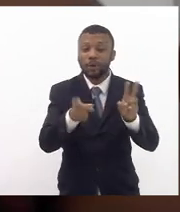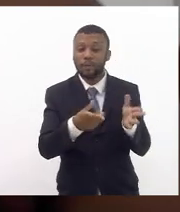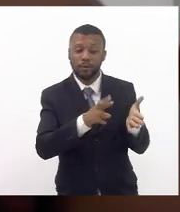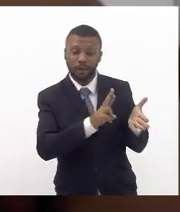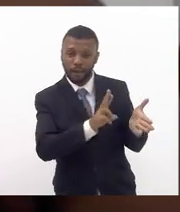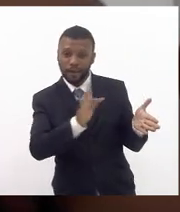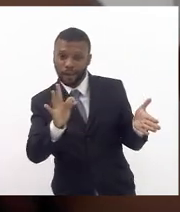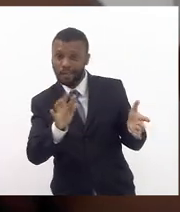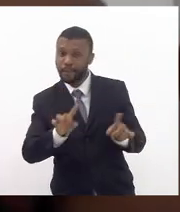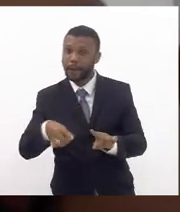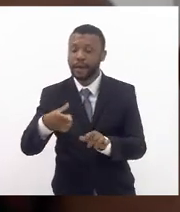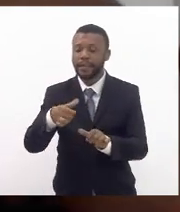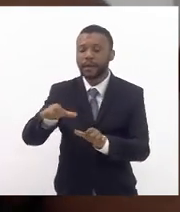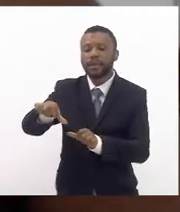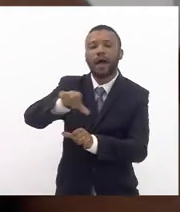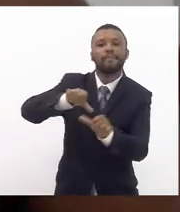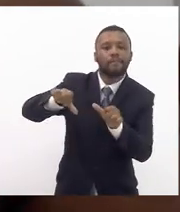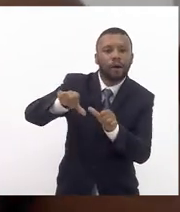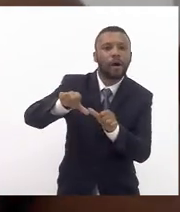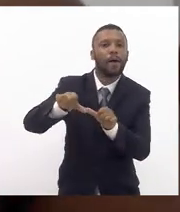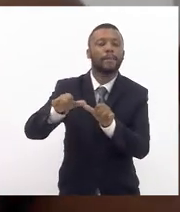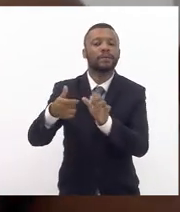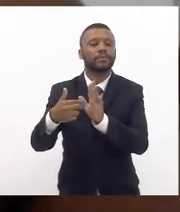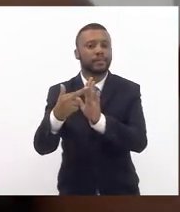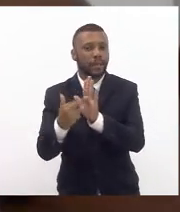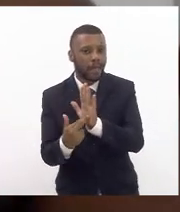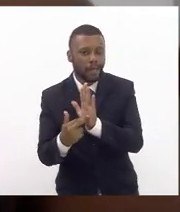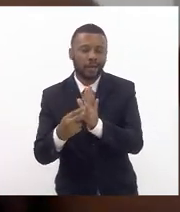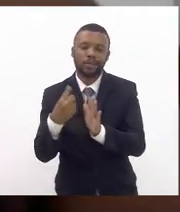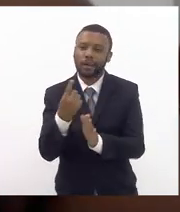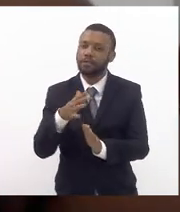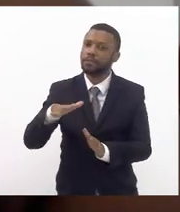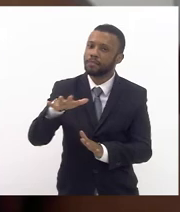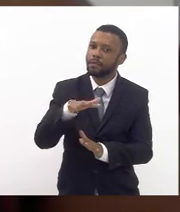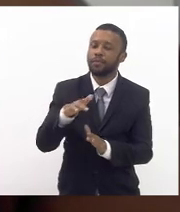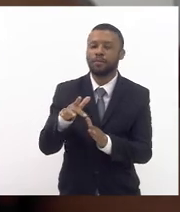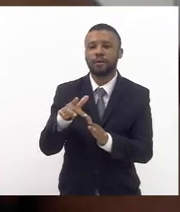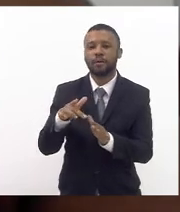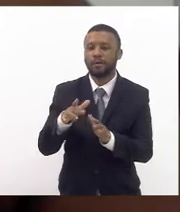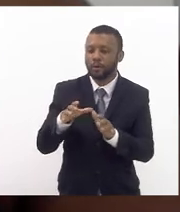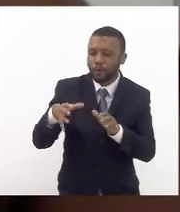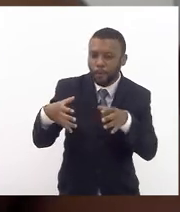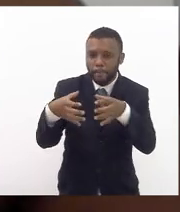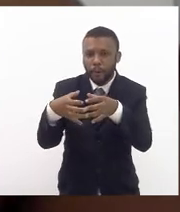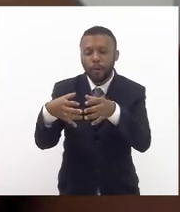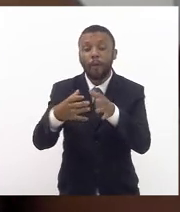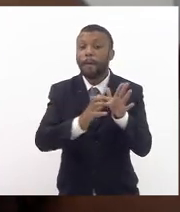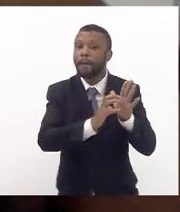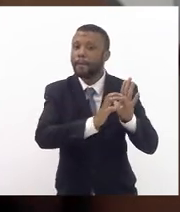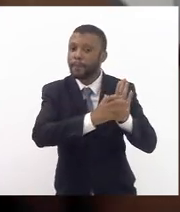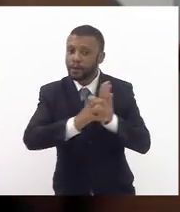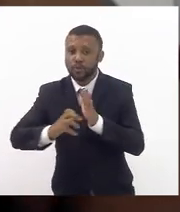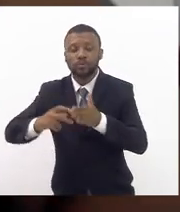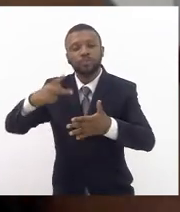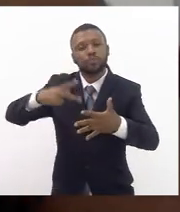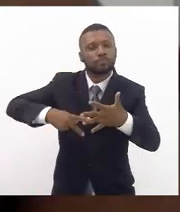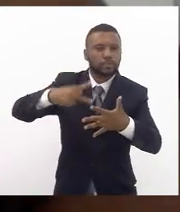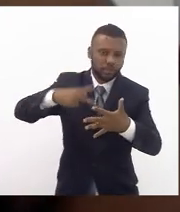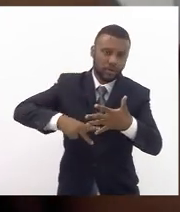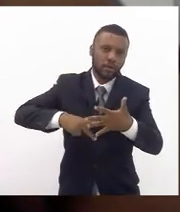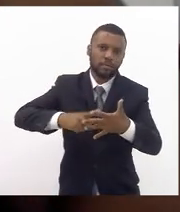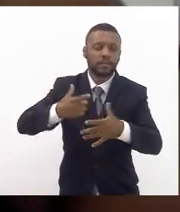e as reformas. Temos amealhado aí toda a bancada do pessoal, material importante